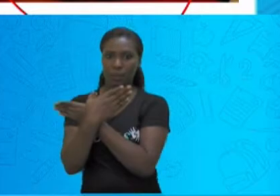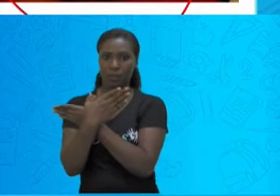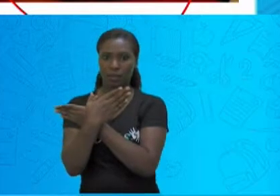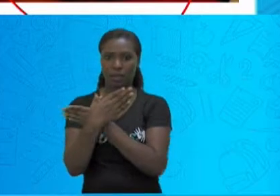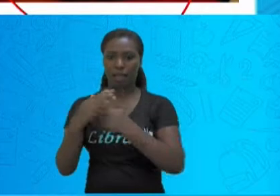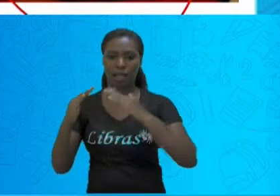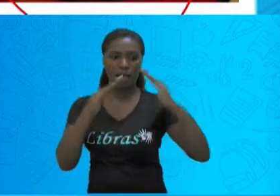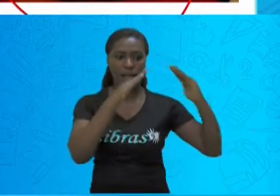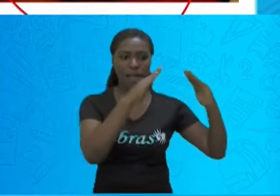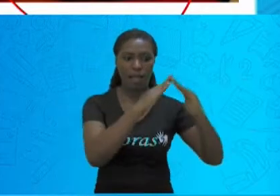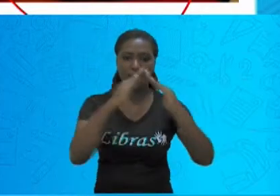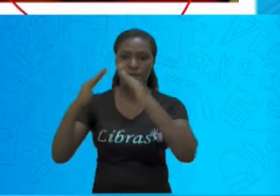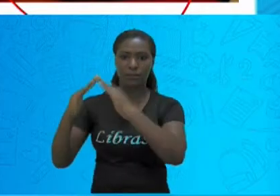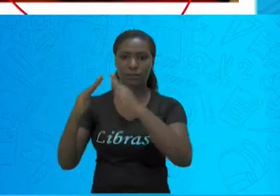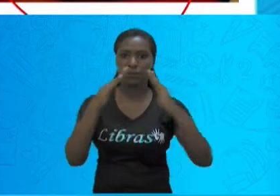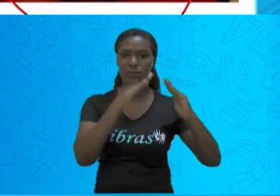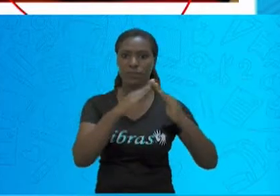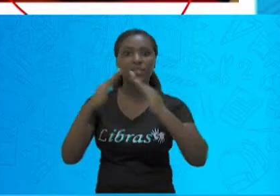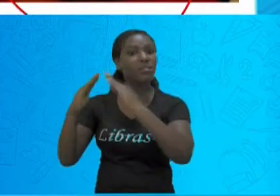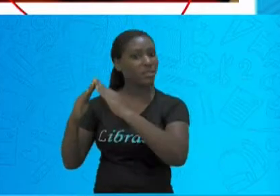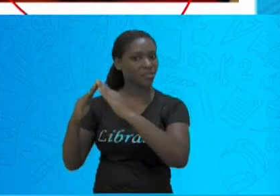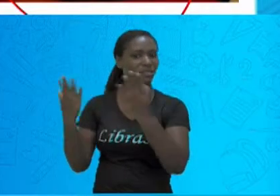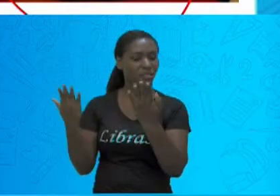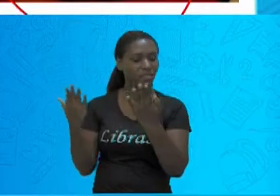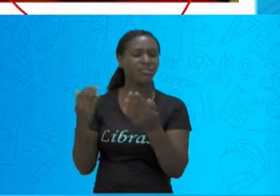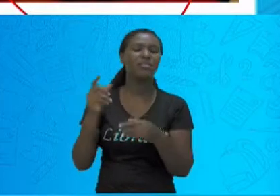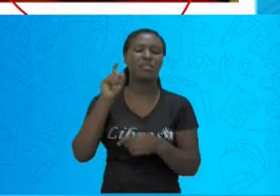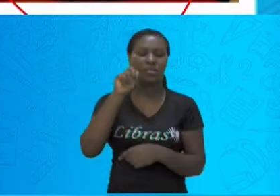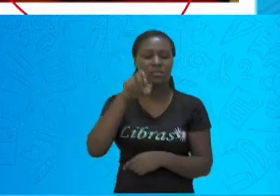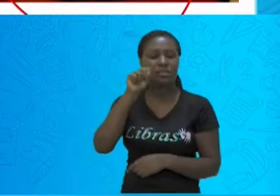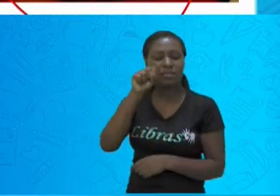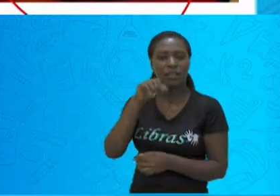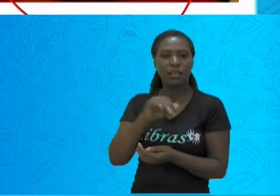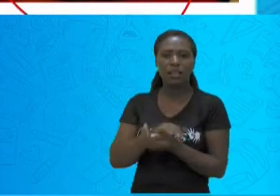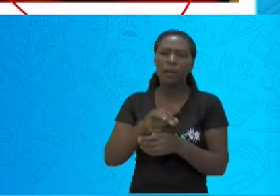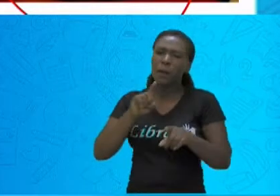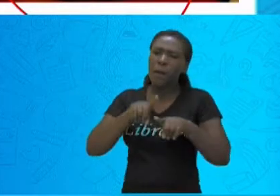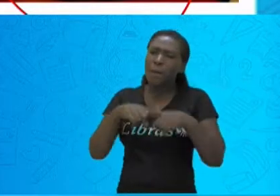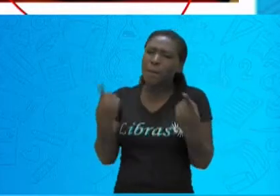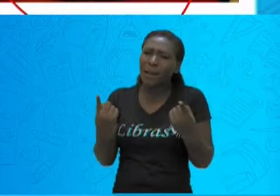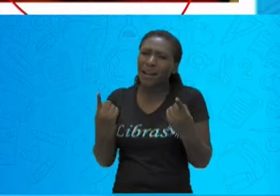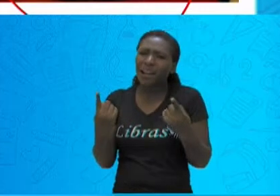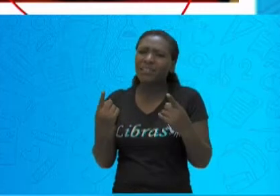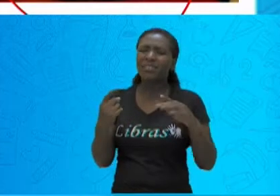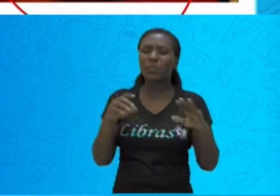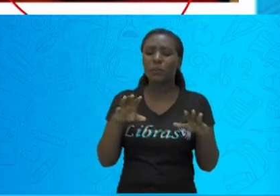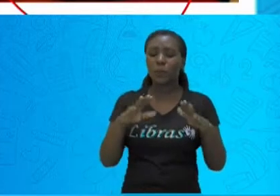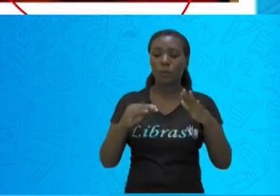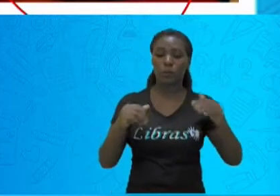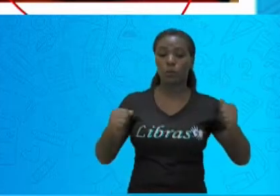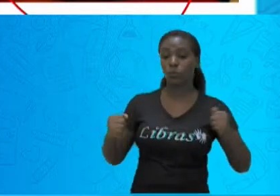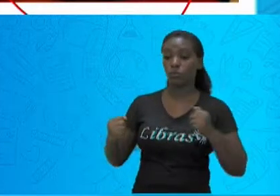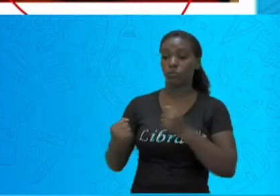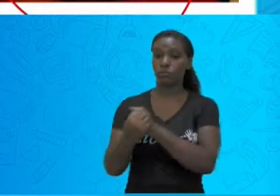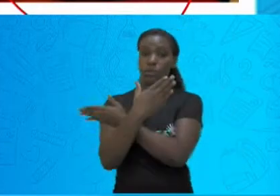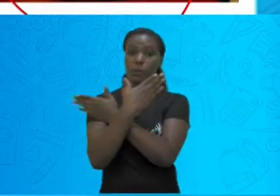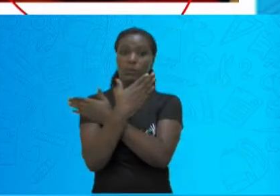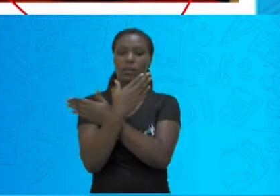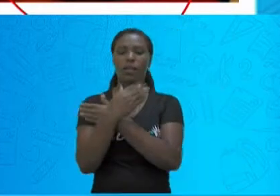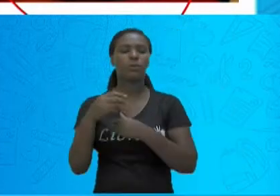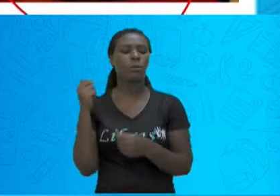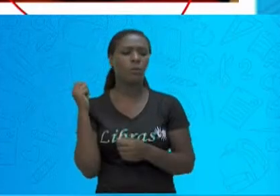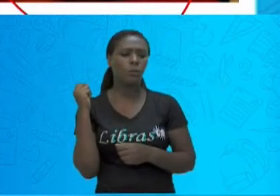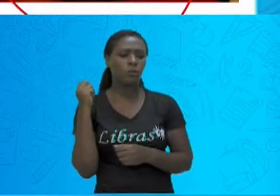dominaram e não foram responsáveis pelo declínio dos olmecas. Outros povos